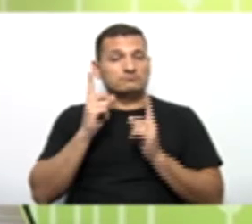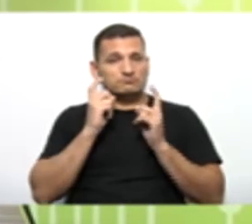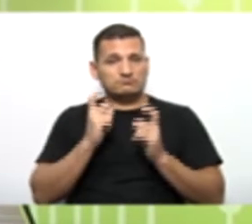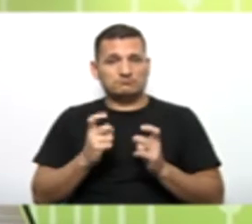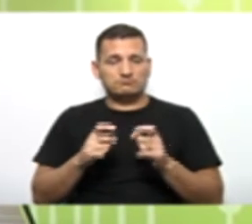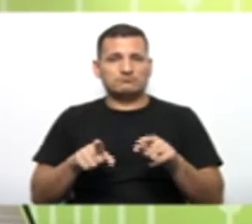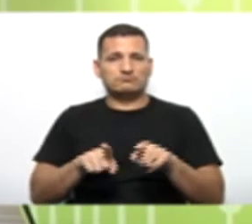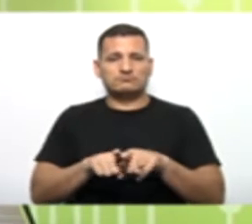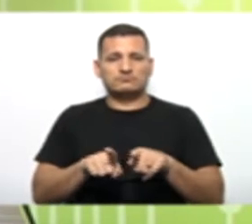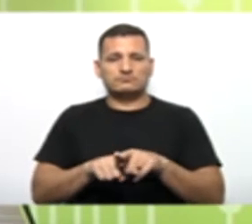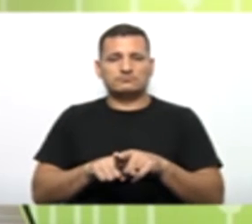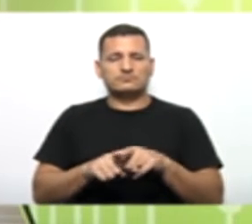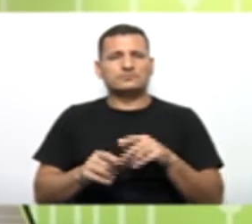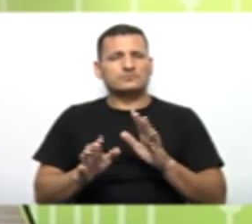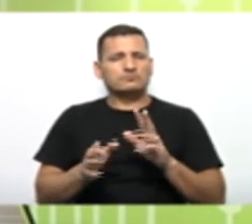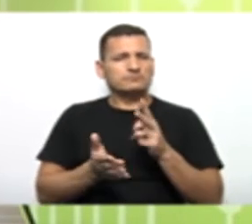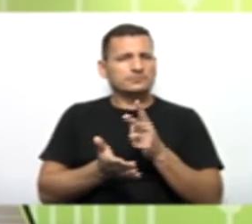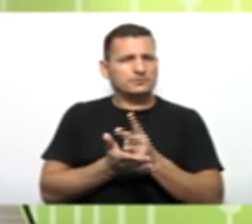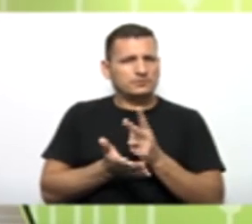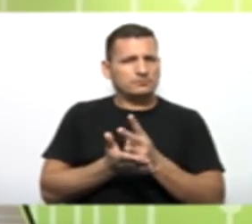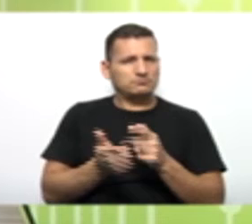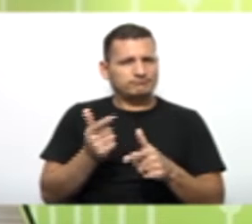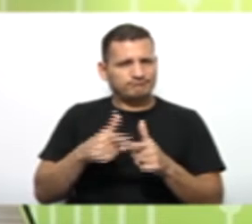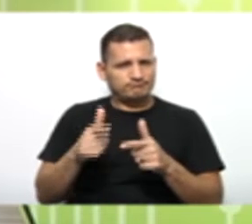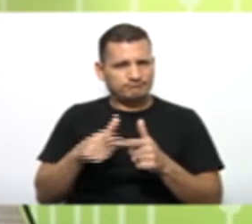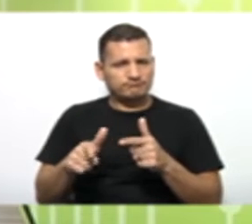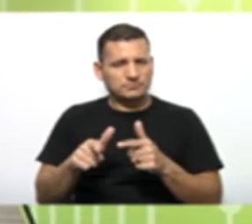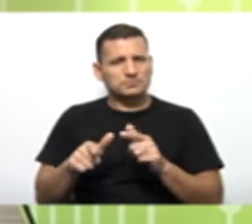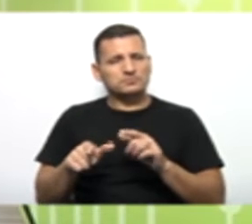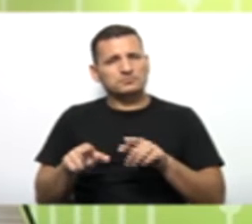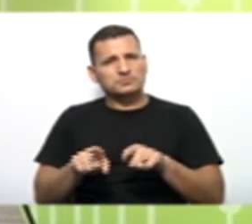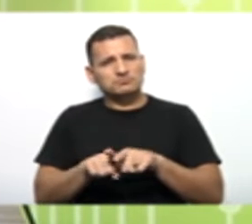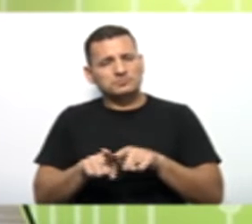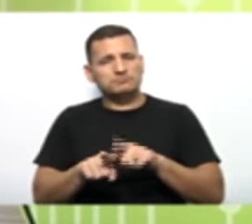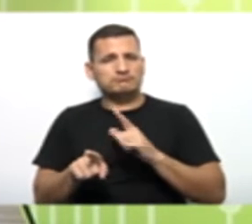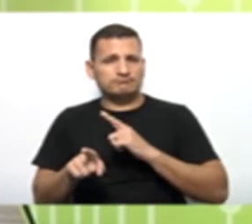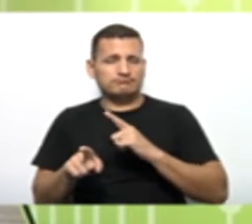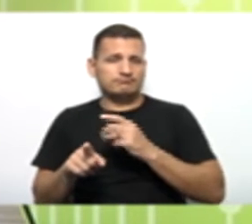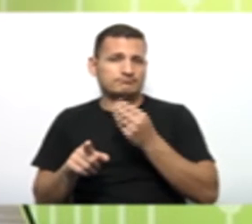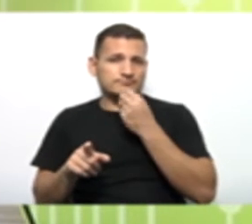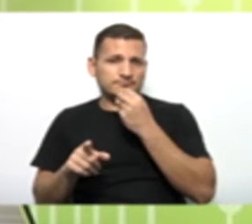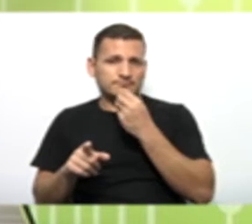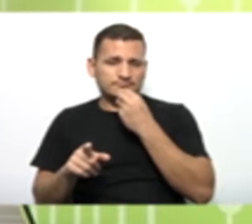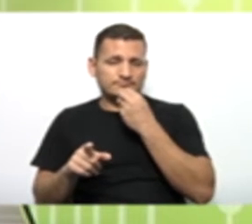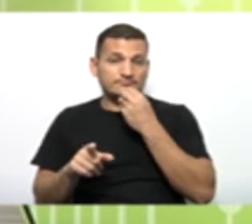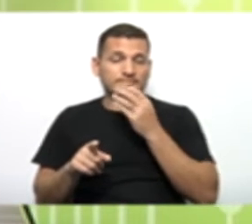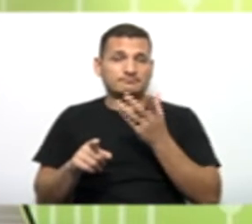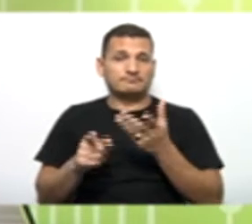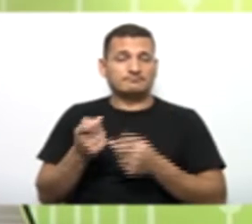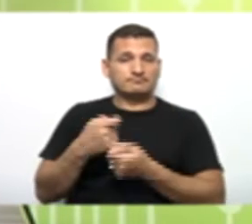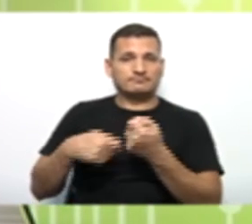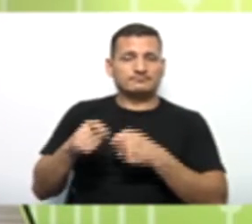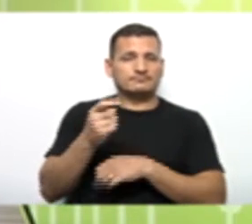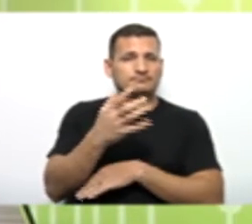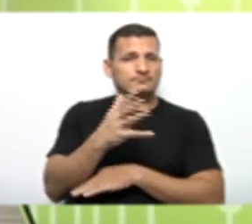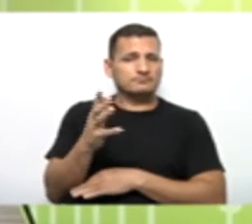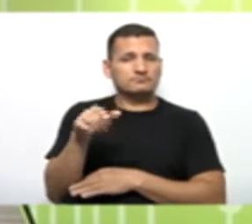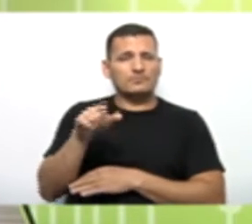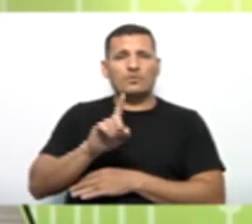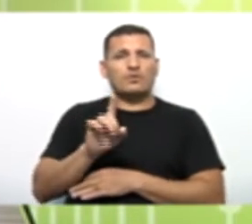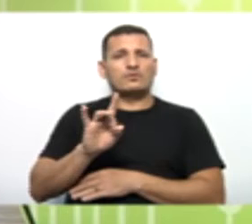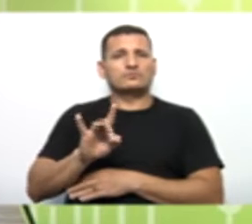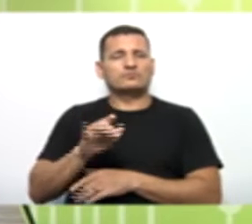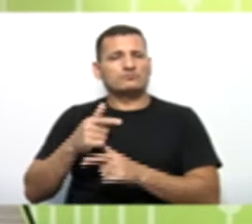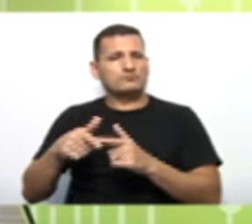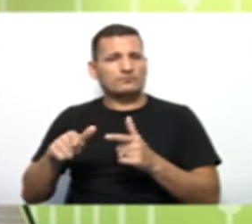interessante que sempre que nós temos um problema, provavelmente também temos uma oportunidade. E a gestão ambiental não é apenas um problema, ela também é